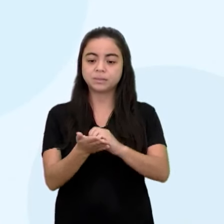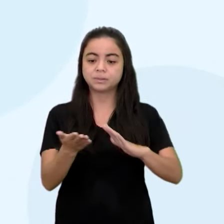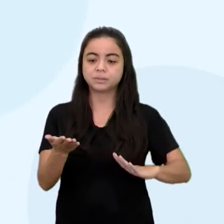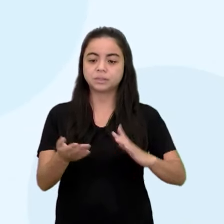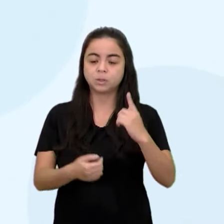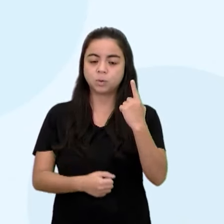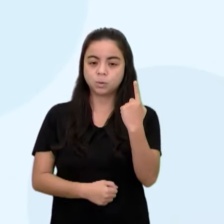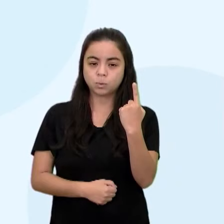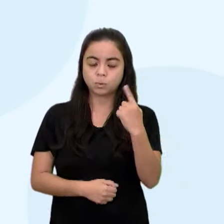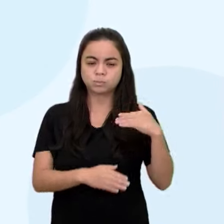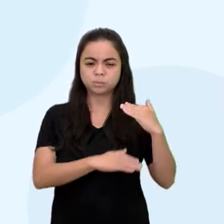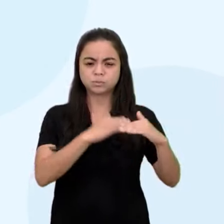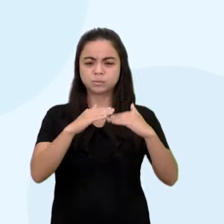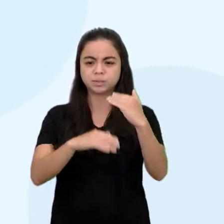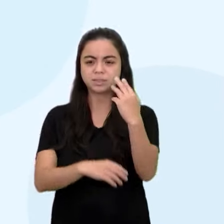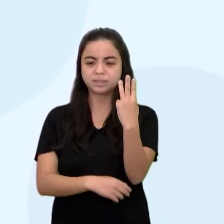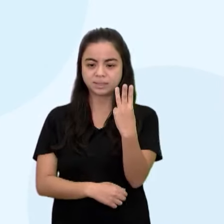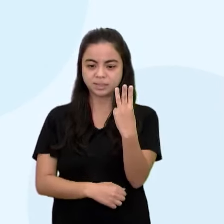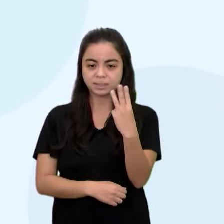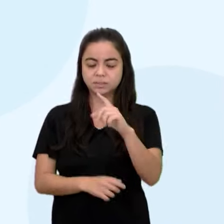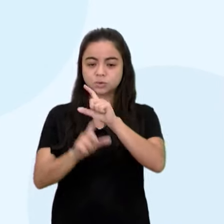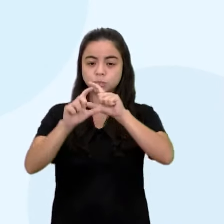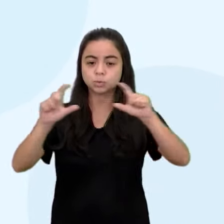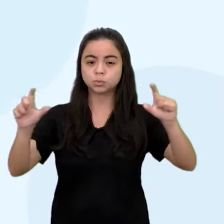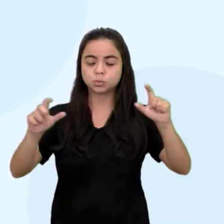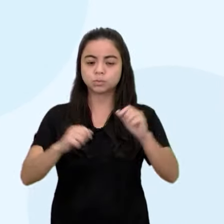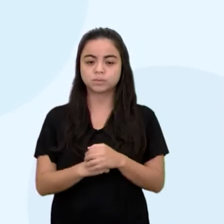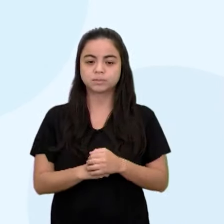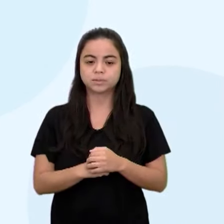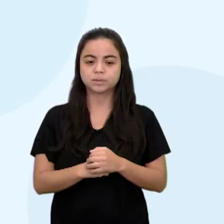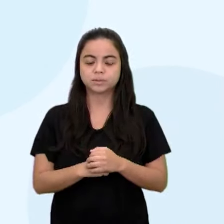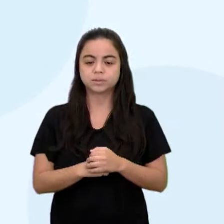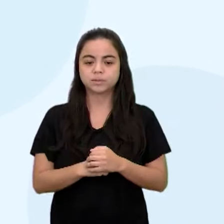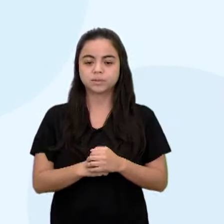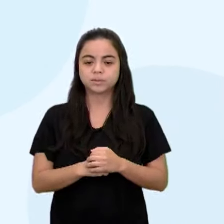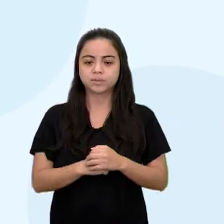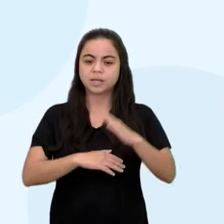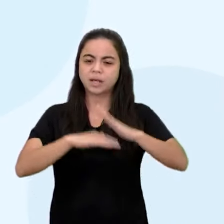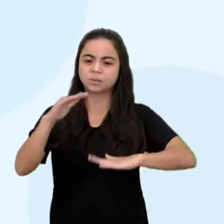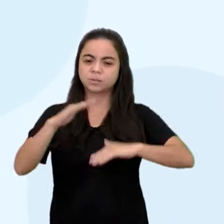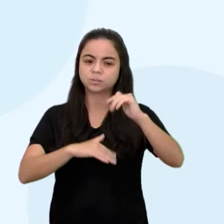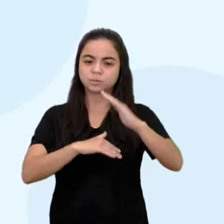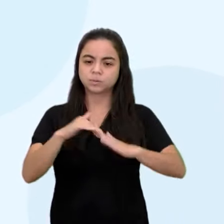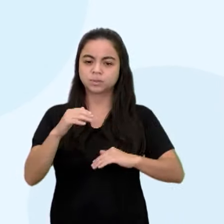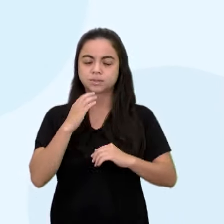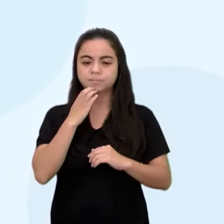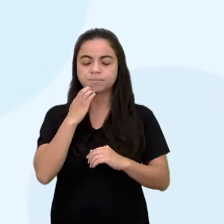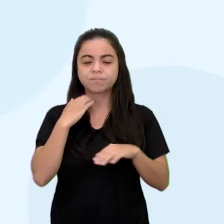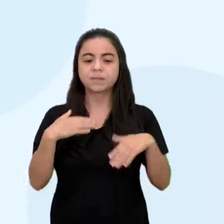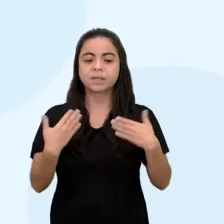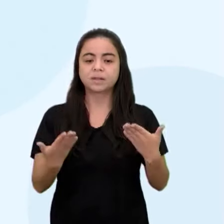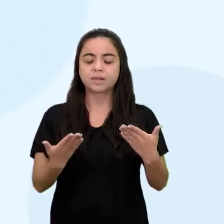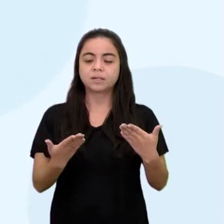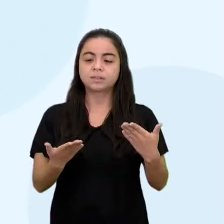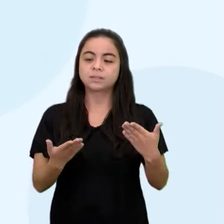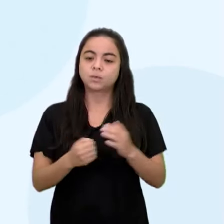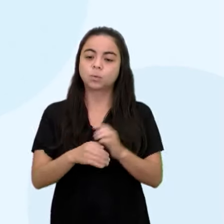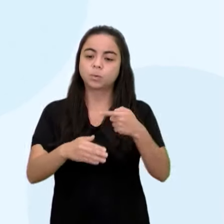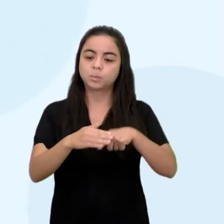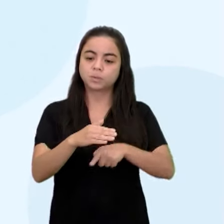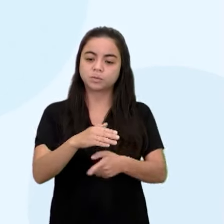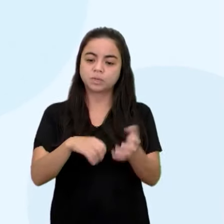atividade, Desenvolvimento 3, título da aula: Atuação. Então, como eu falei, o aprofundamento curricular